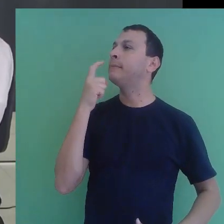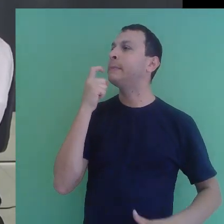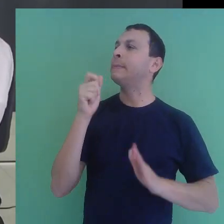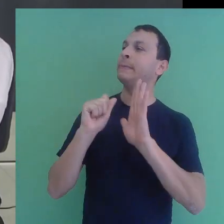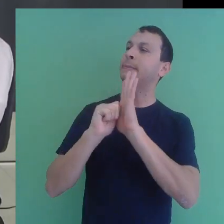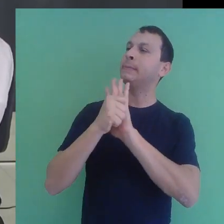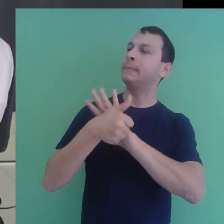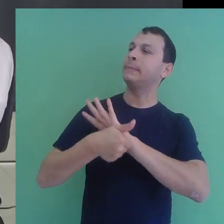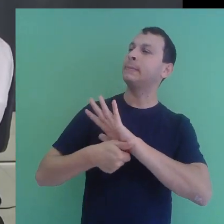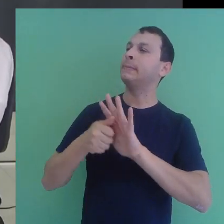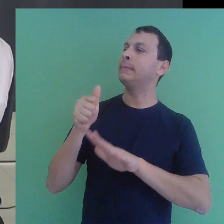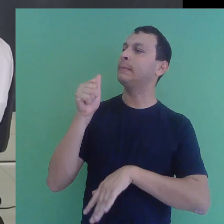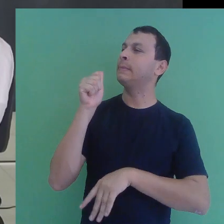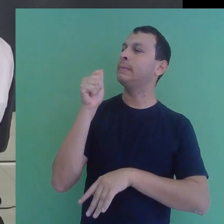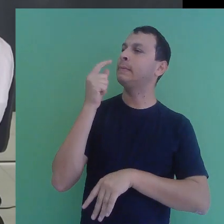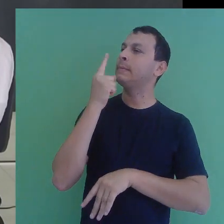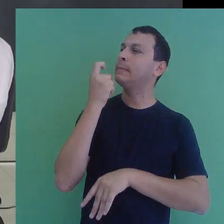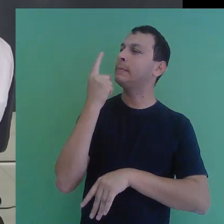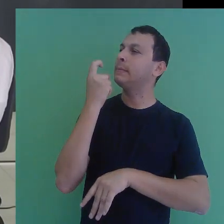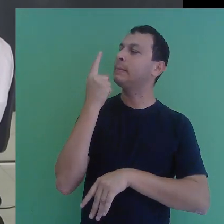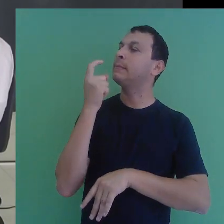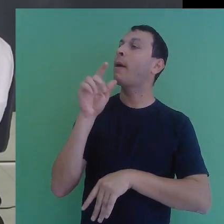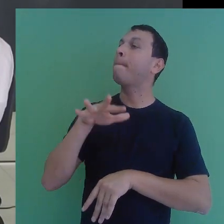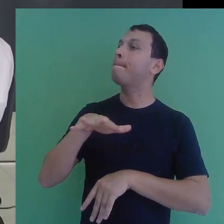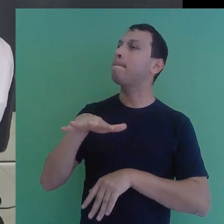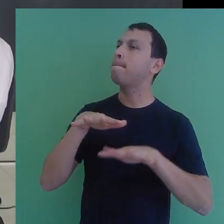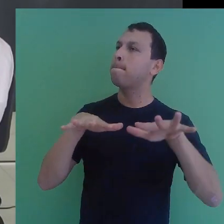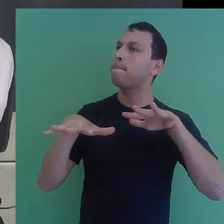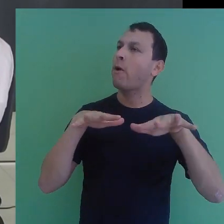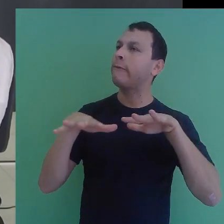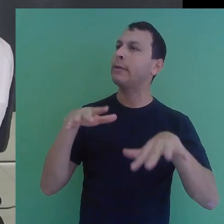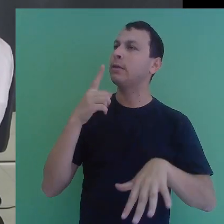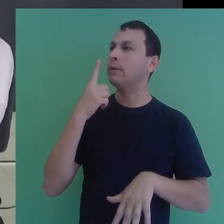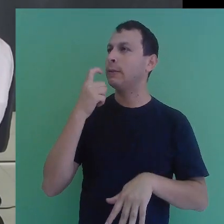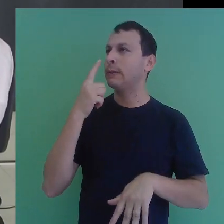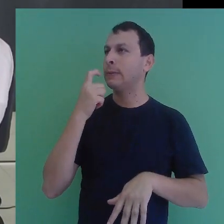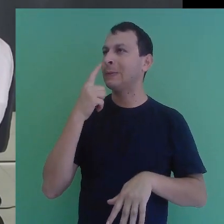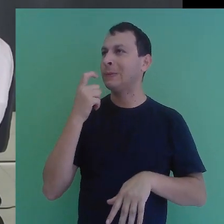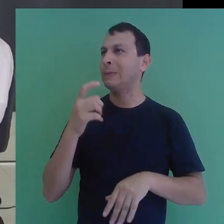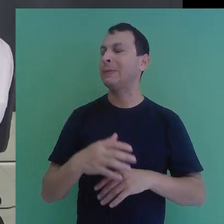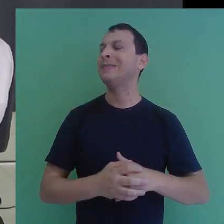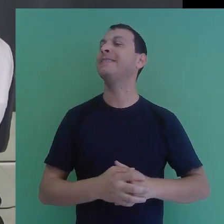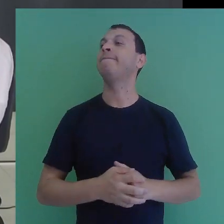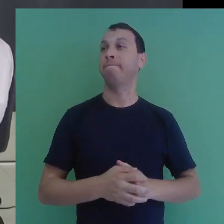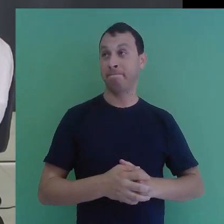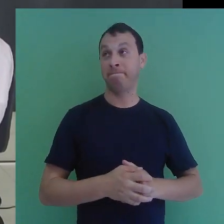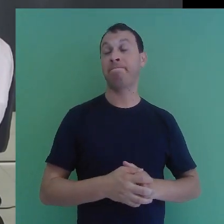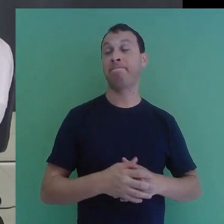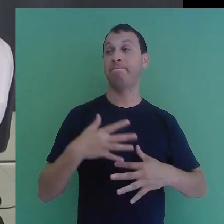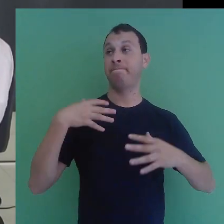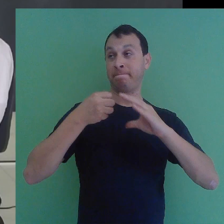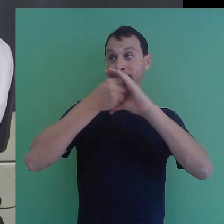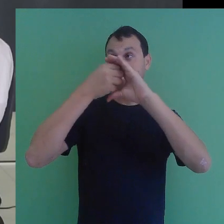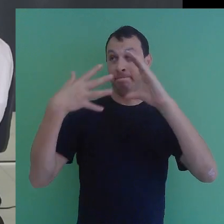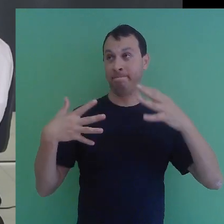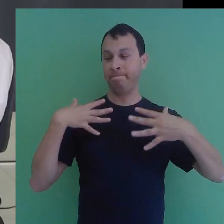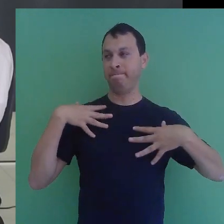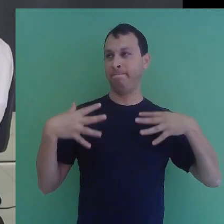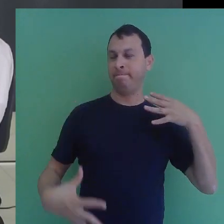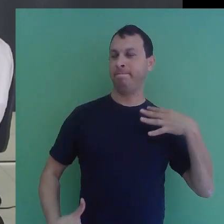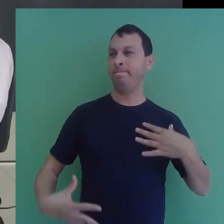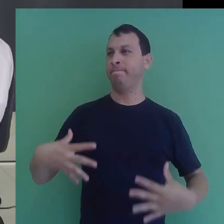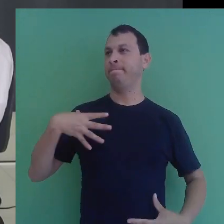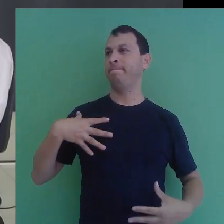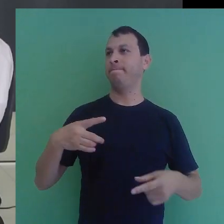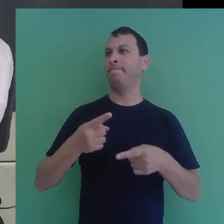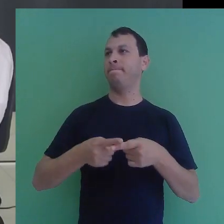configuração de mão e este movimento. Isso é muito legal, inclusive, que vem das características físicas, né? É uma coisa para diferenciar